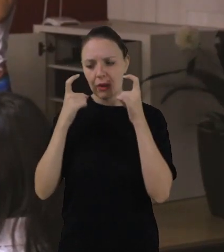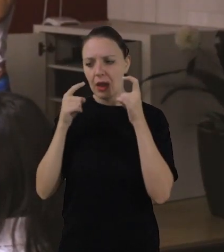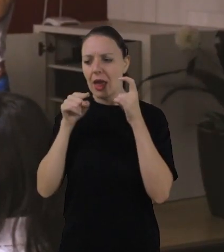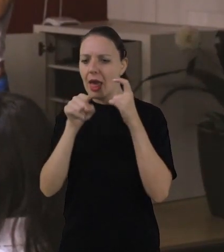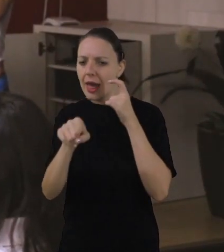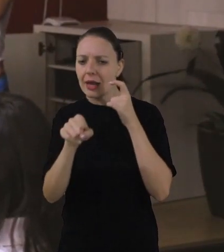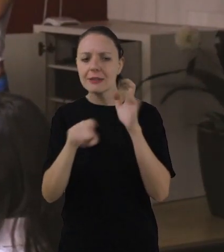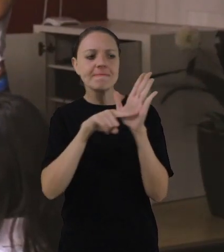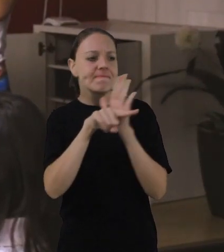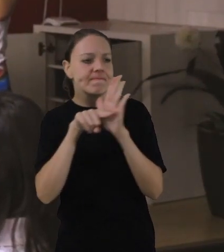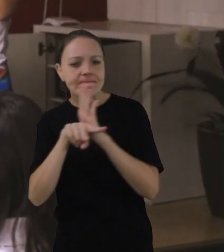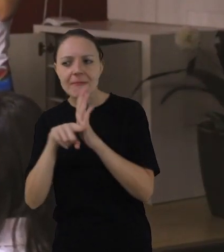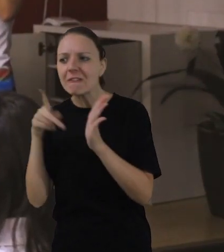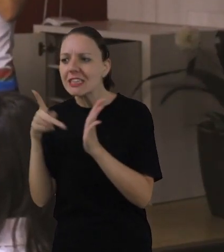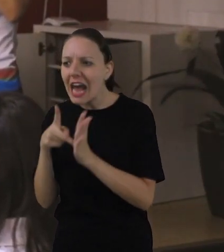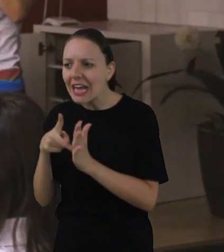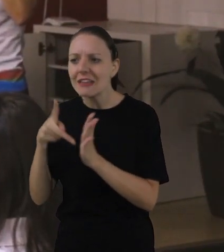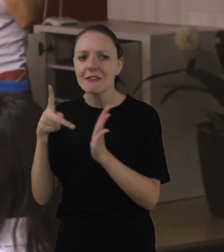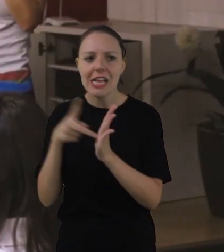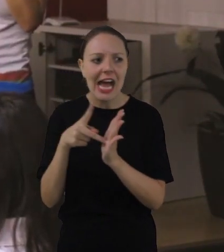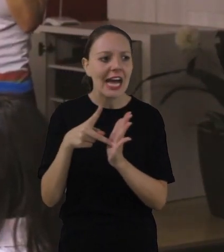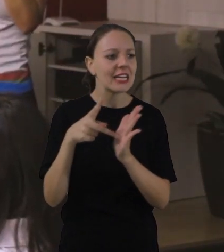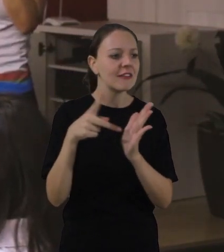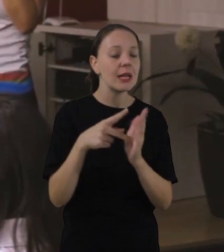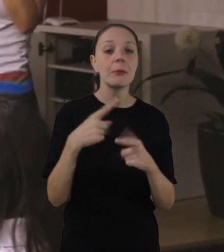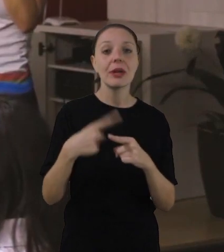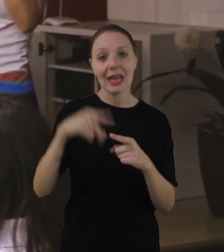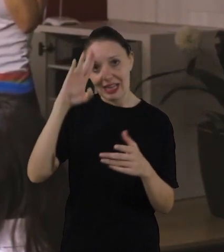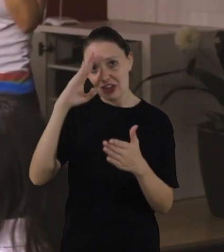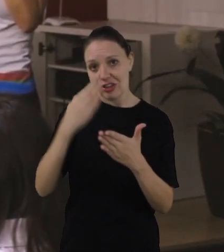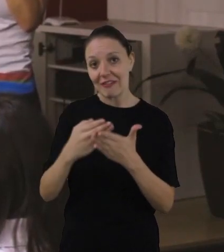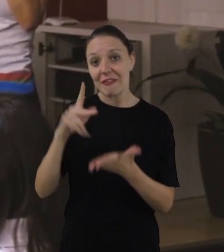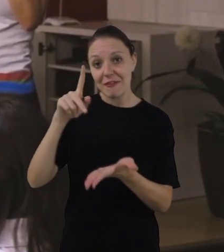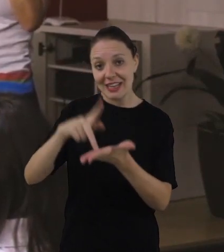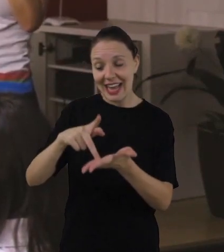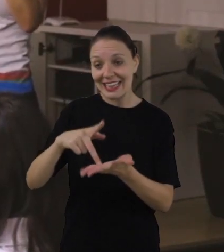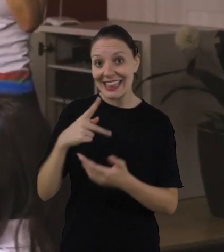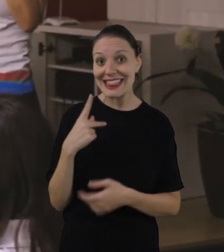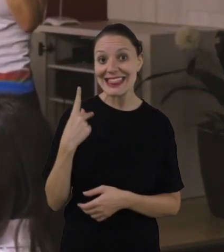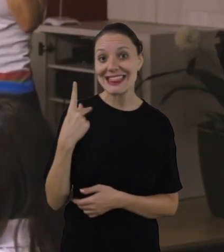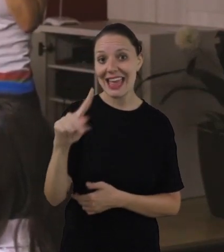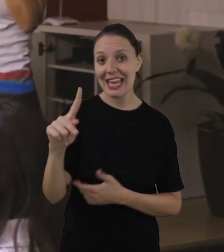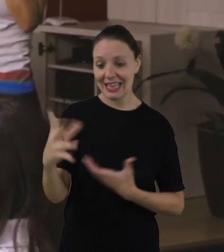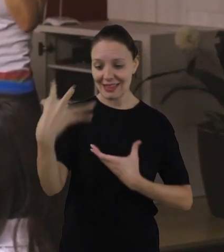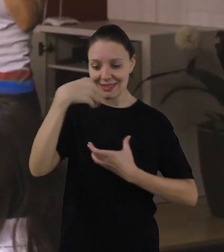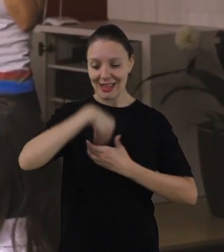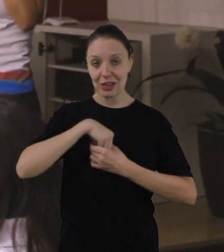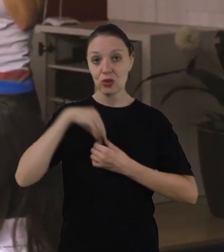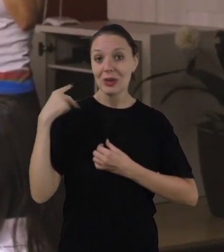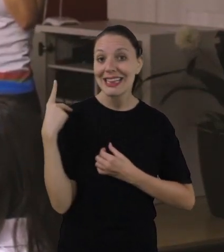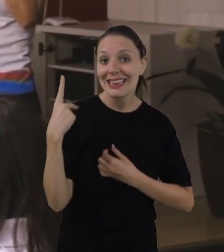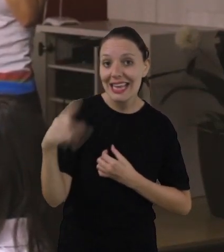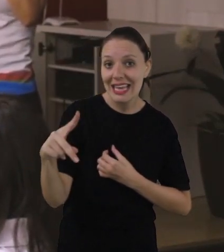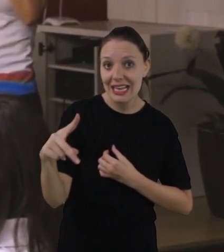buscassem a verdade, porque eles acreditavam que a sua verdade interior, ou a sua educação interior, vamos dizer